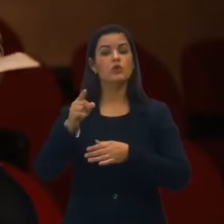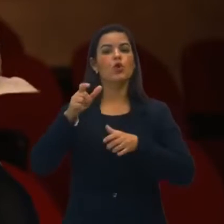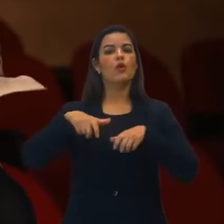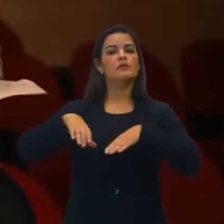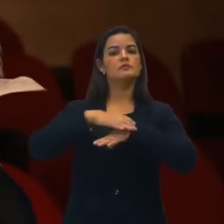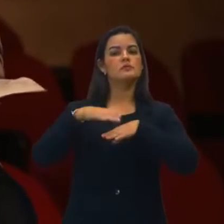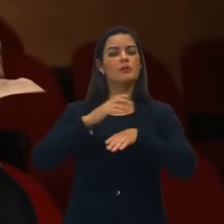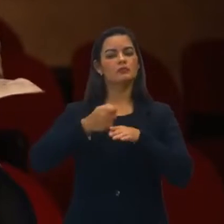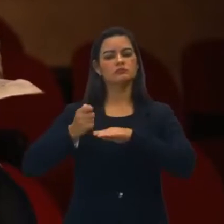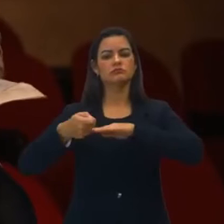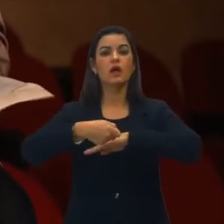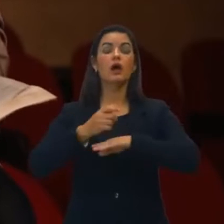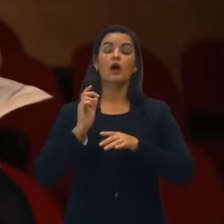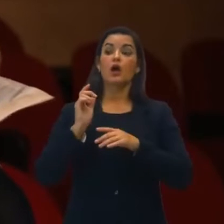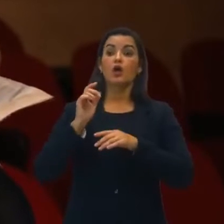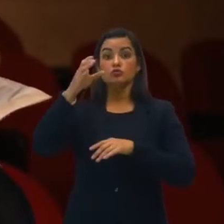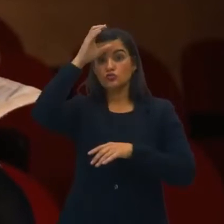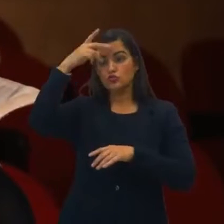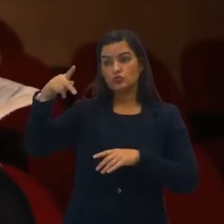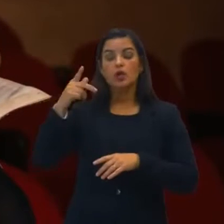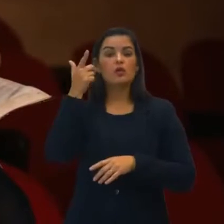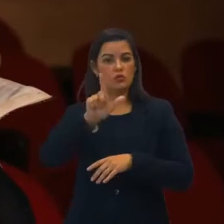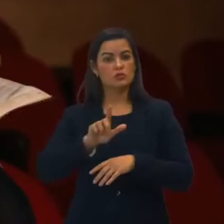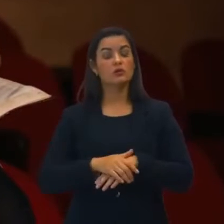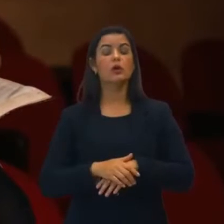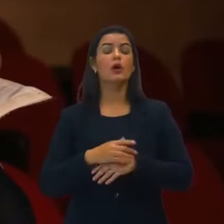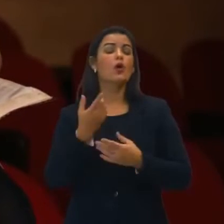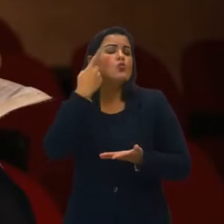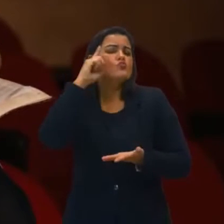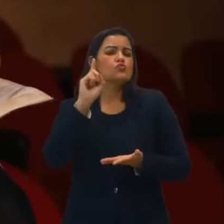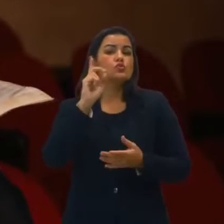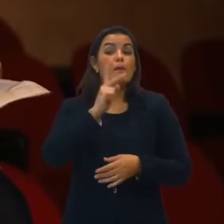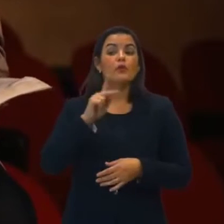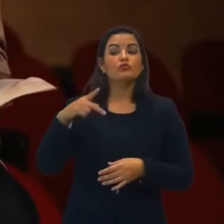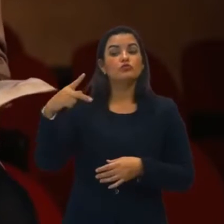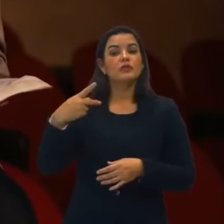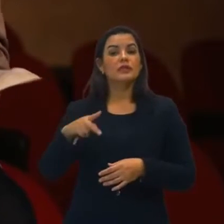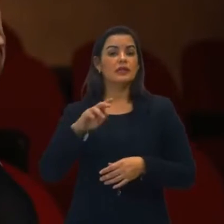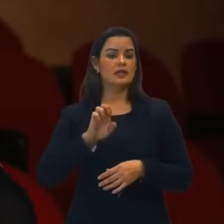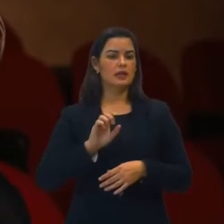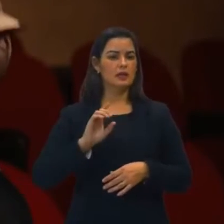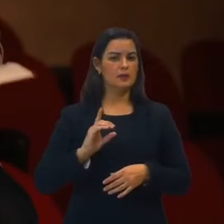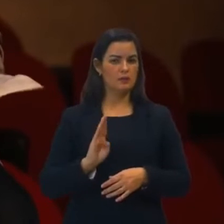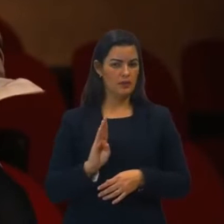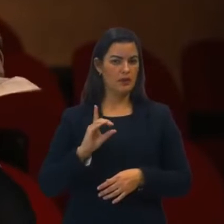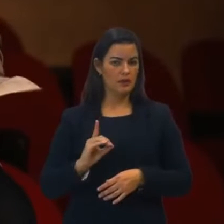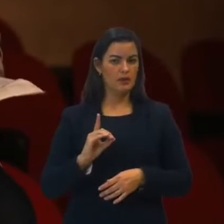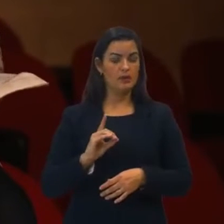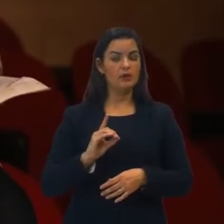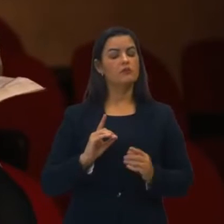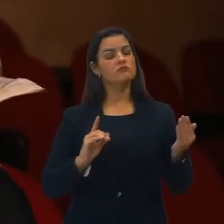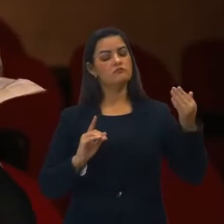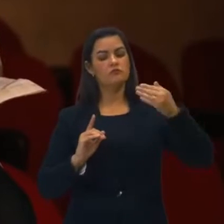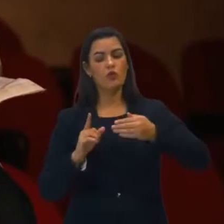conseguiu esse emprego para ele. Um dia o seu professor de escola bíblica dominical, o Sr. Edward Kimball, vai ao seu trabalho